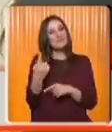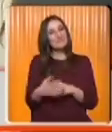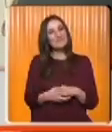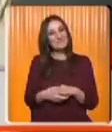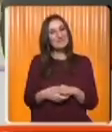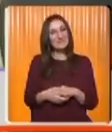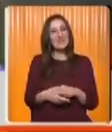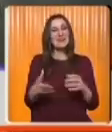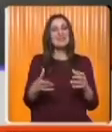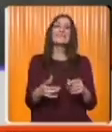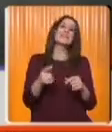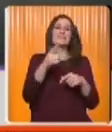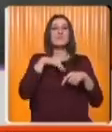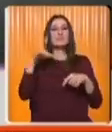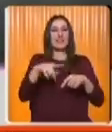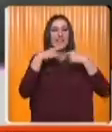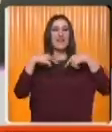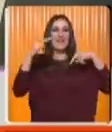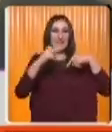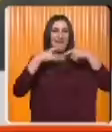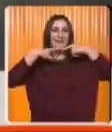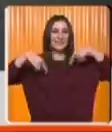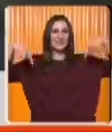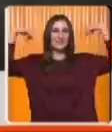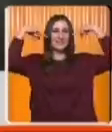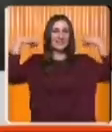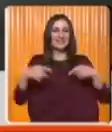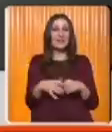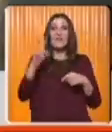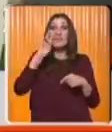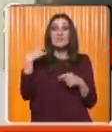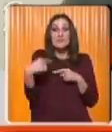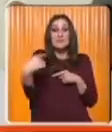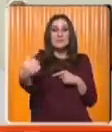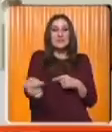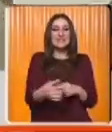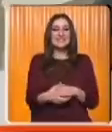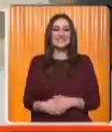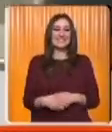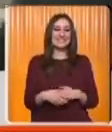contemplada na iniciativa Portugal a Sorrir. Eu não acredito. Eu vejo todos os dias.